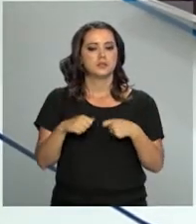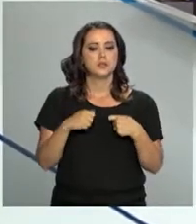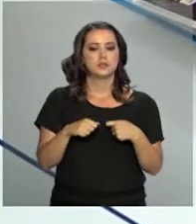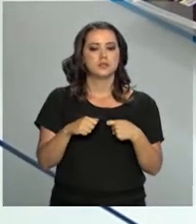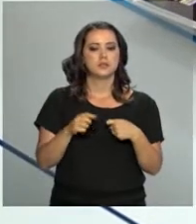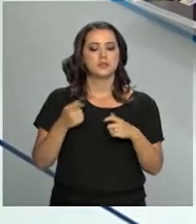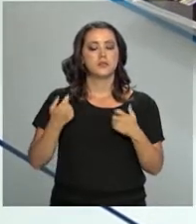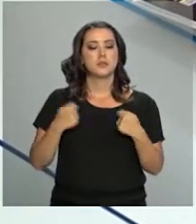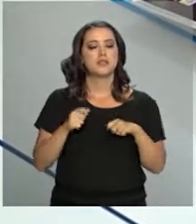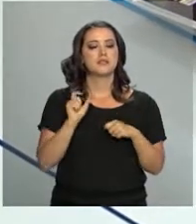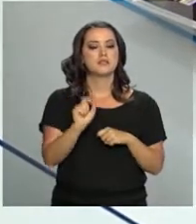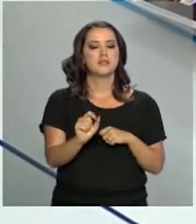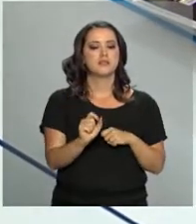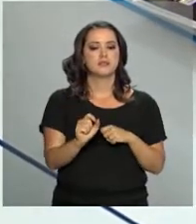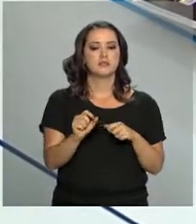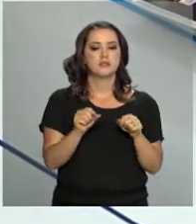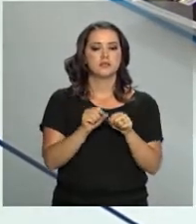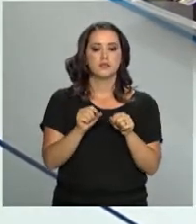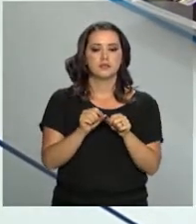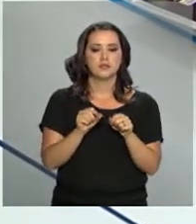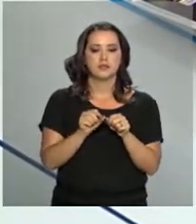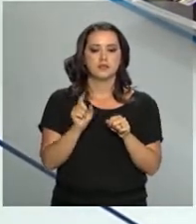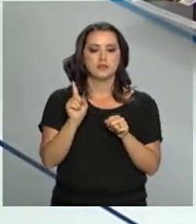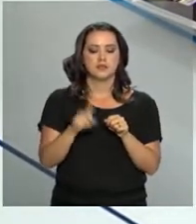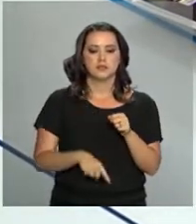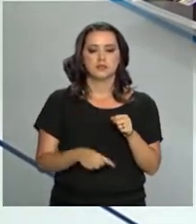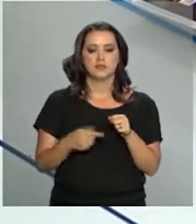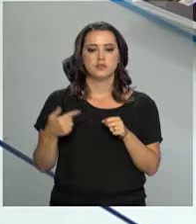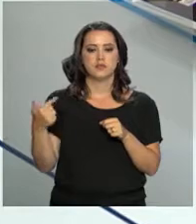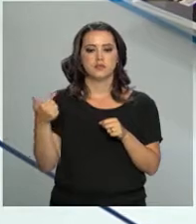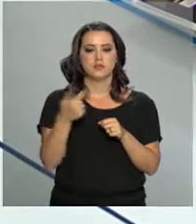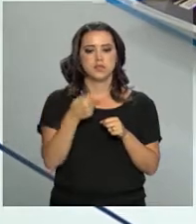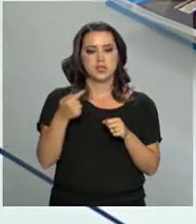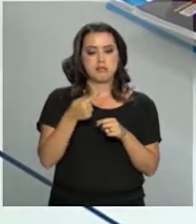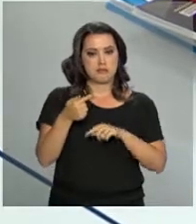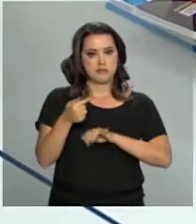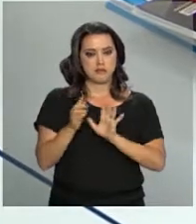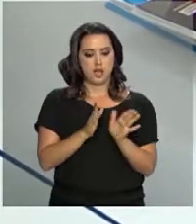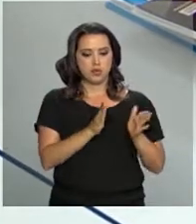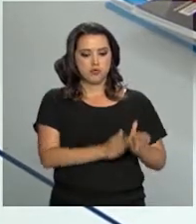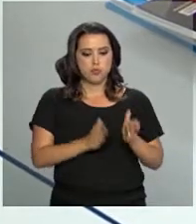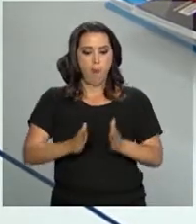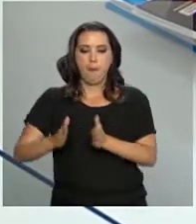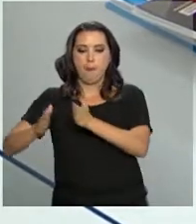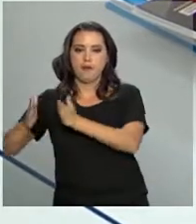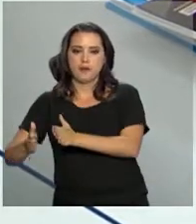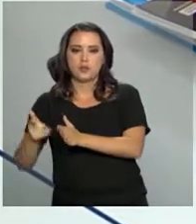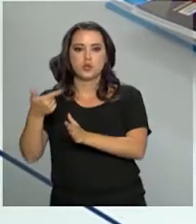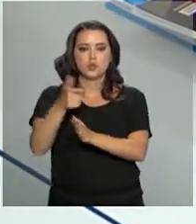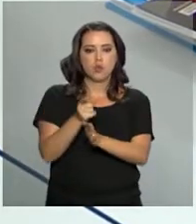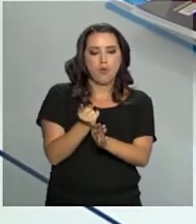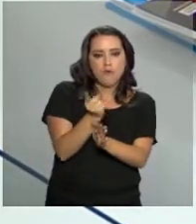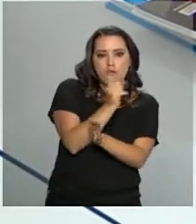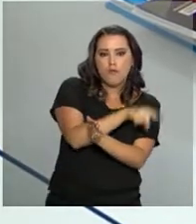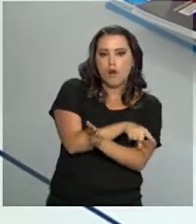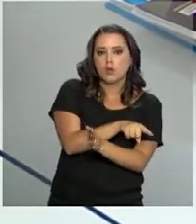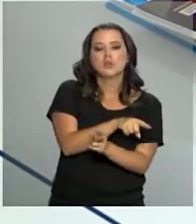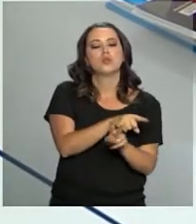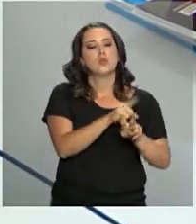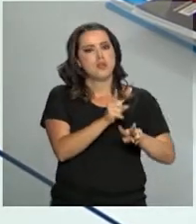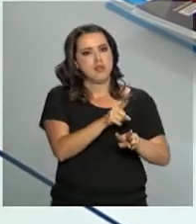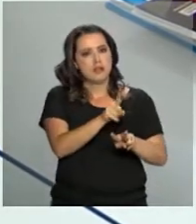você vai ter que precisar de fazer na sétima classe e repetir na primeira. E a